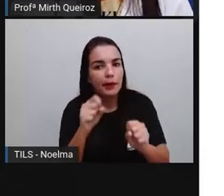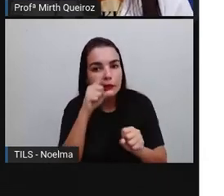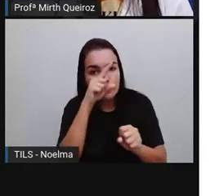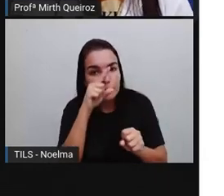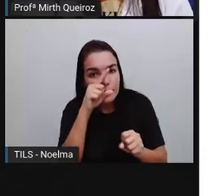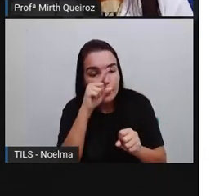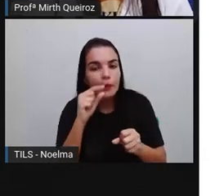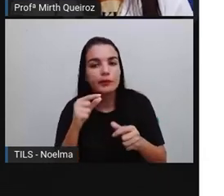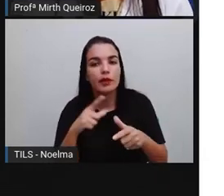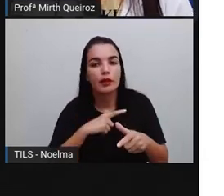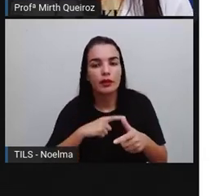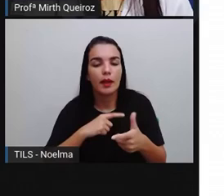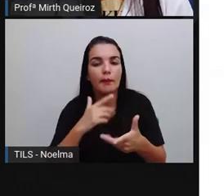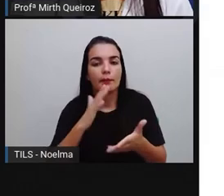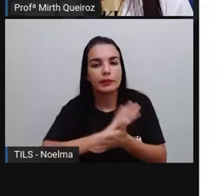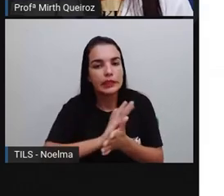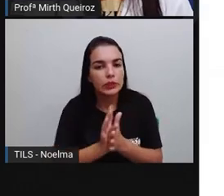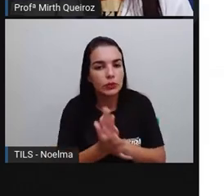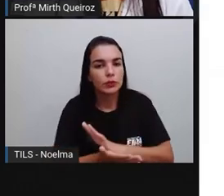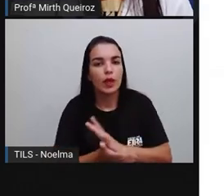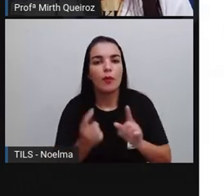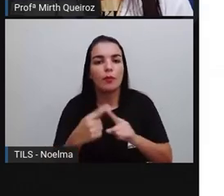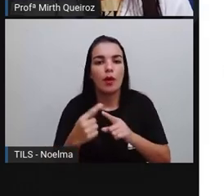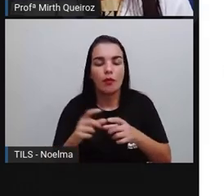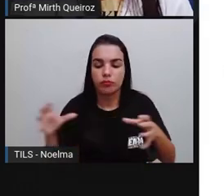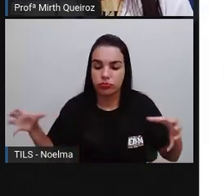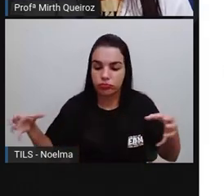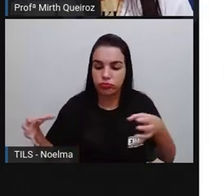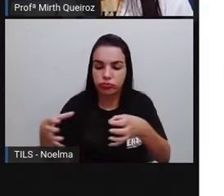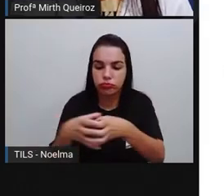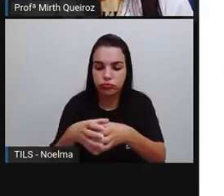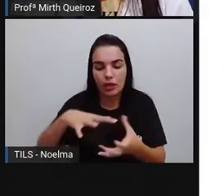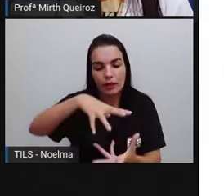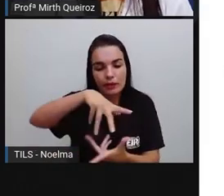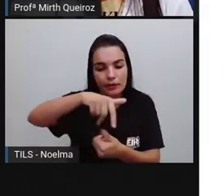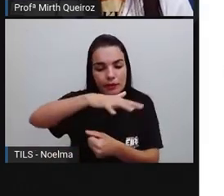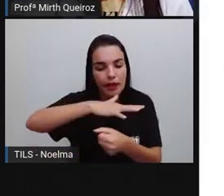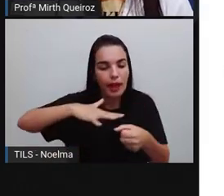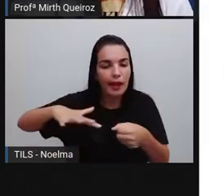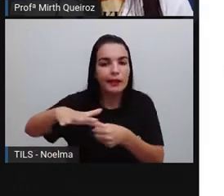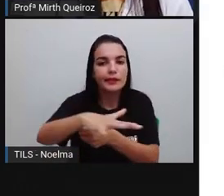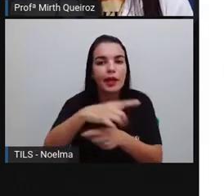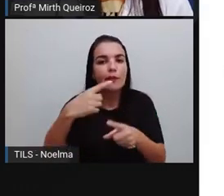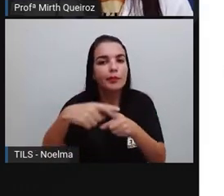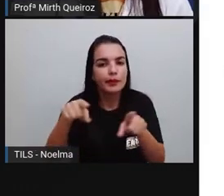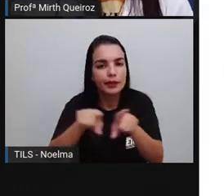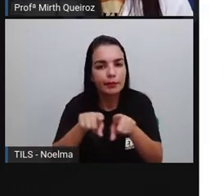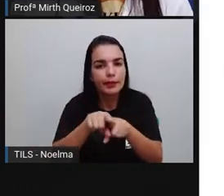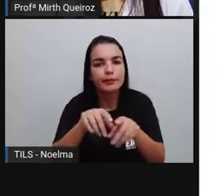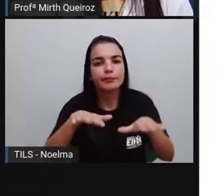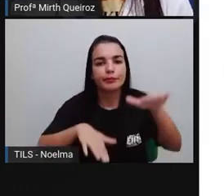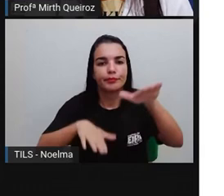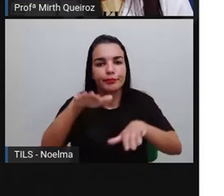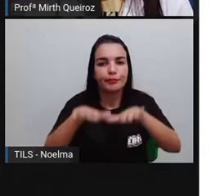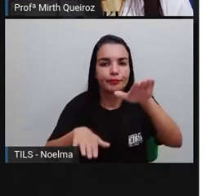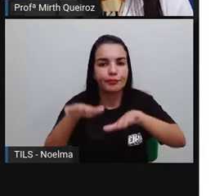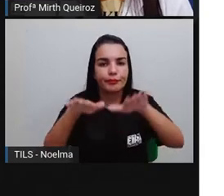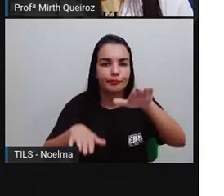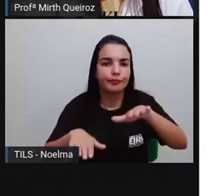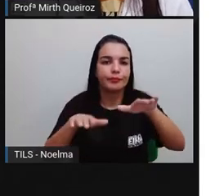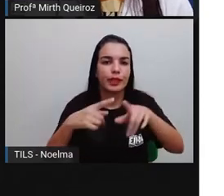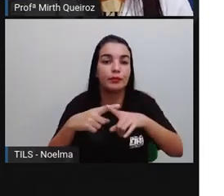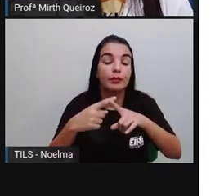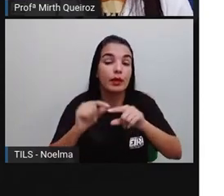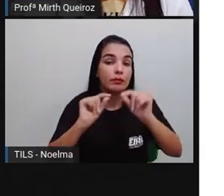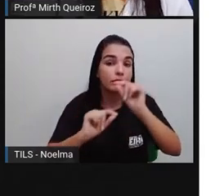vão se cruzando ali, em uma região, provocando desequilíbrio dos ecossistemas. Por quê?